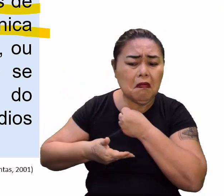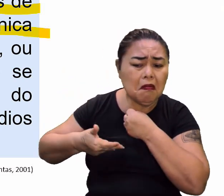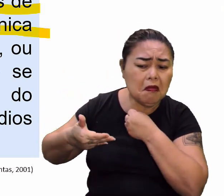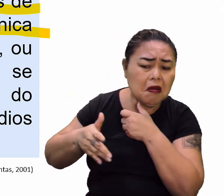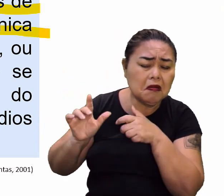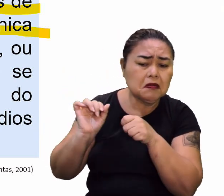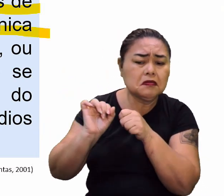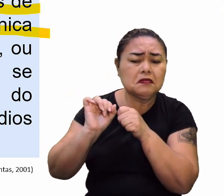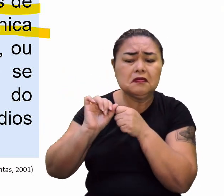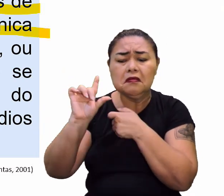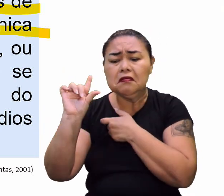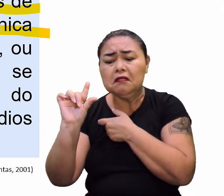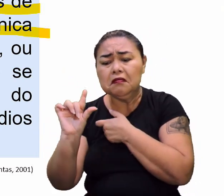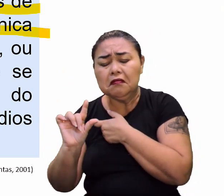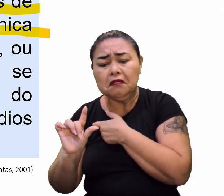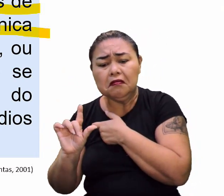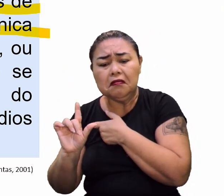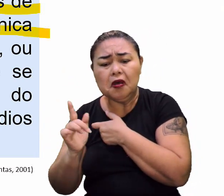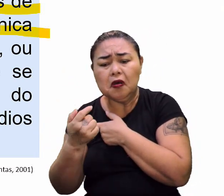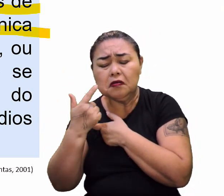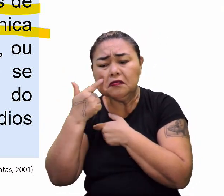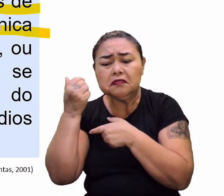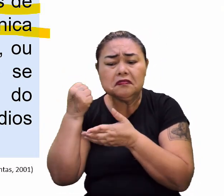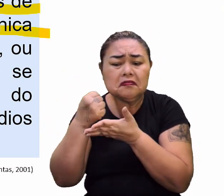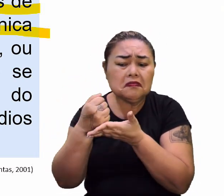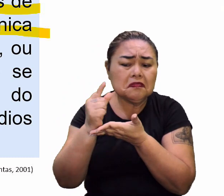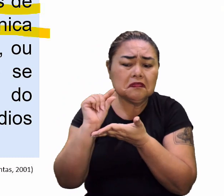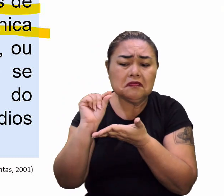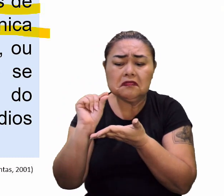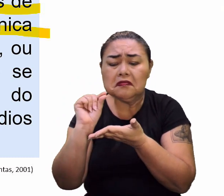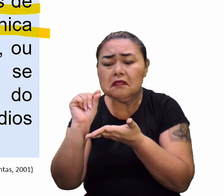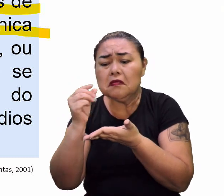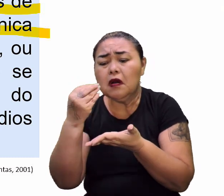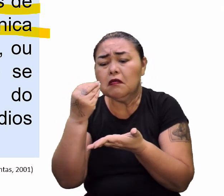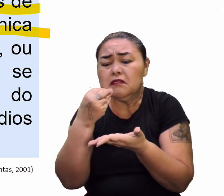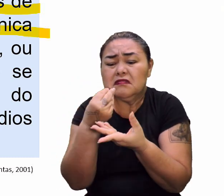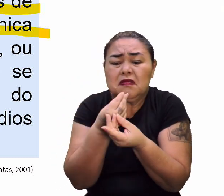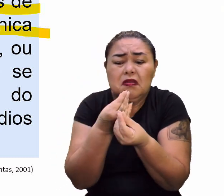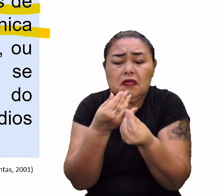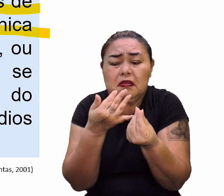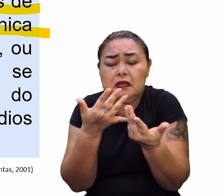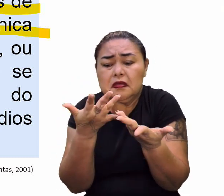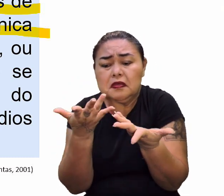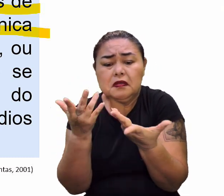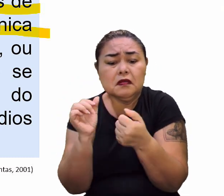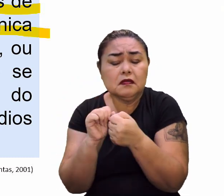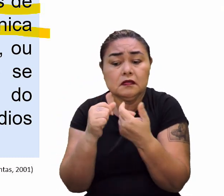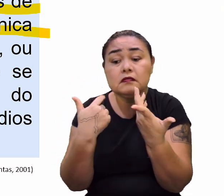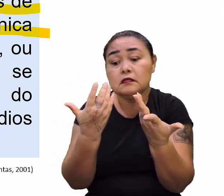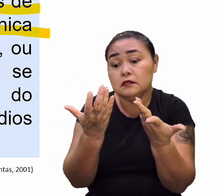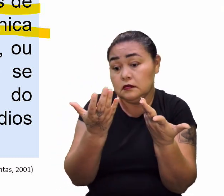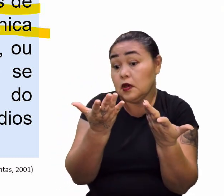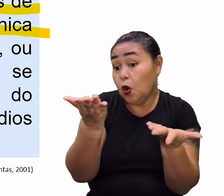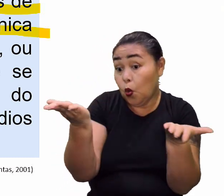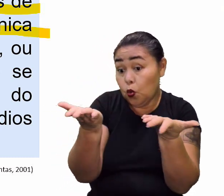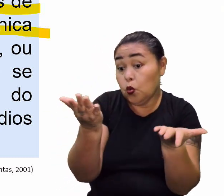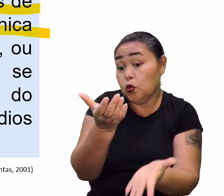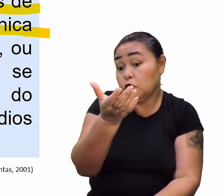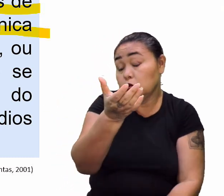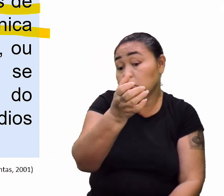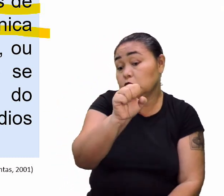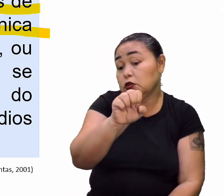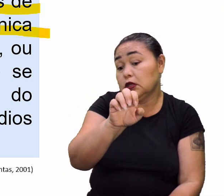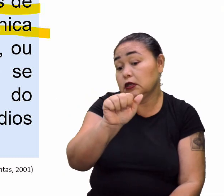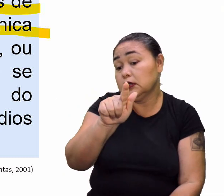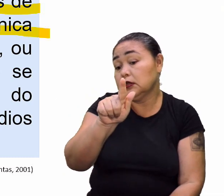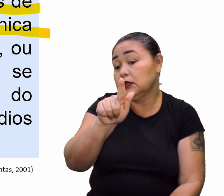Tinha menos, era um assessoramento muito, muito frágil. SEAGRE também hoje em dia. SEAGRE, exatamente. Então